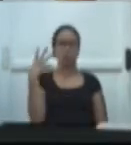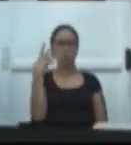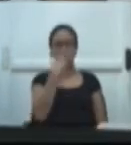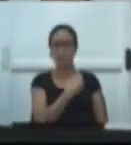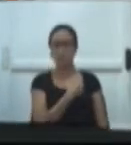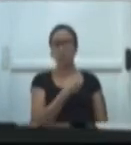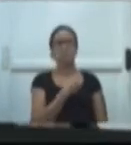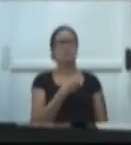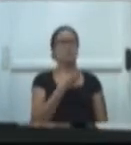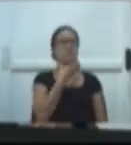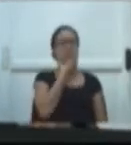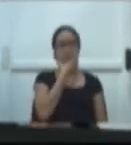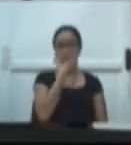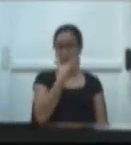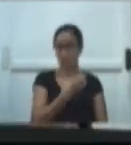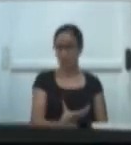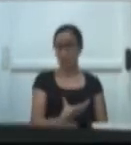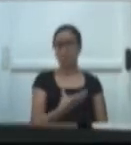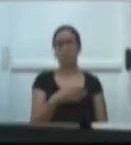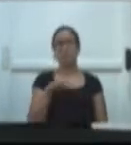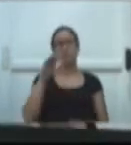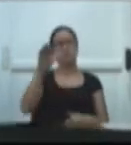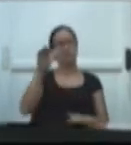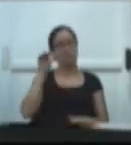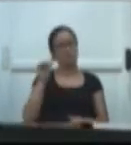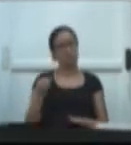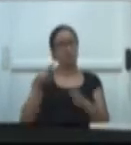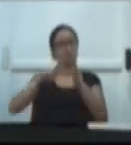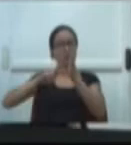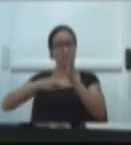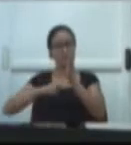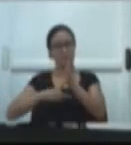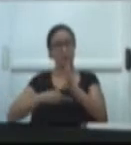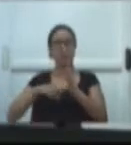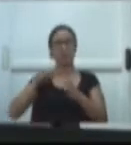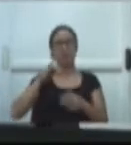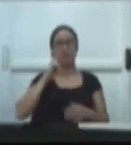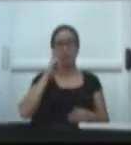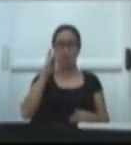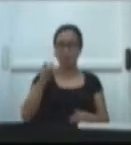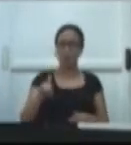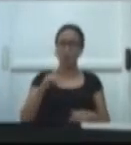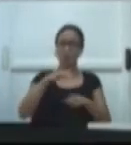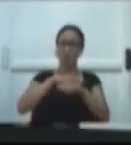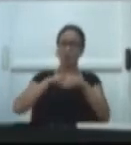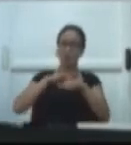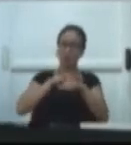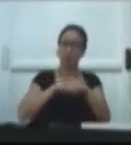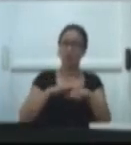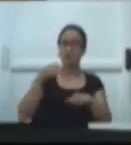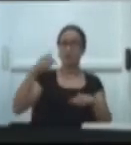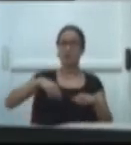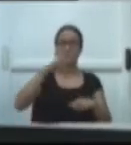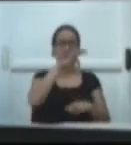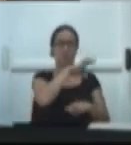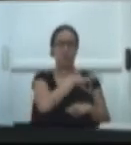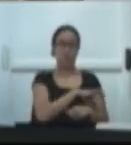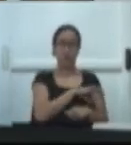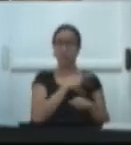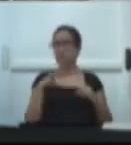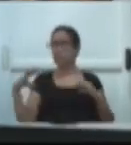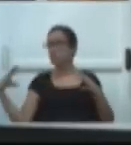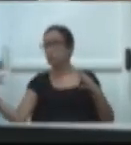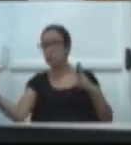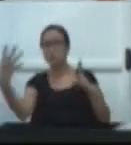em dezembro, chamou o sindicato e disse, Nicinha, eu quero discutir o nosso salário, não só dos efetivos sozinhos, a gente